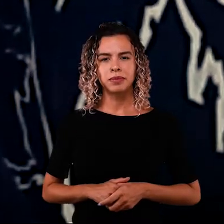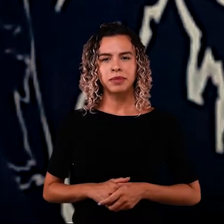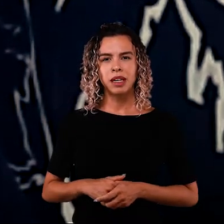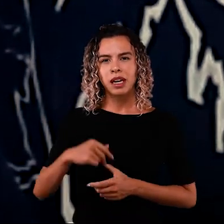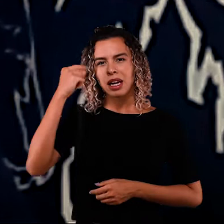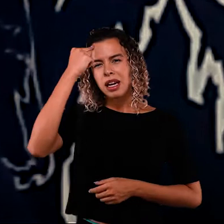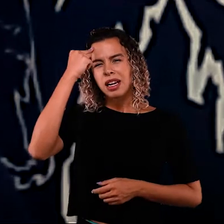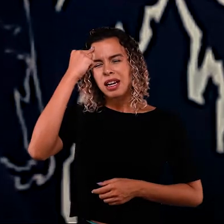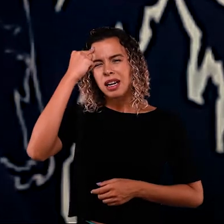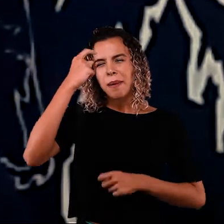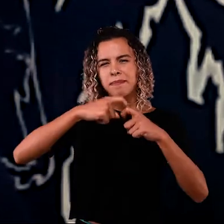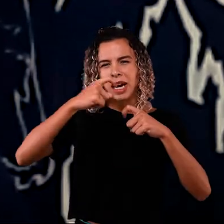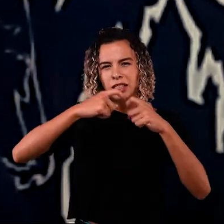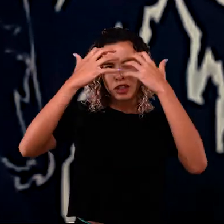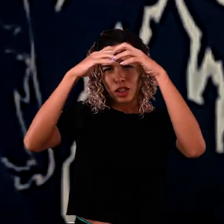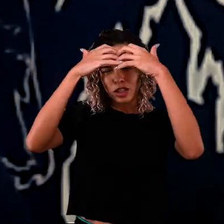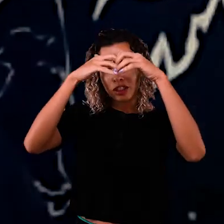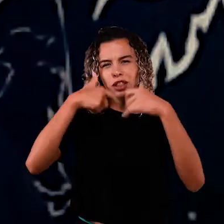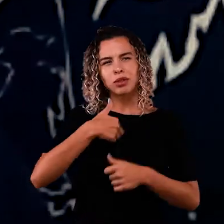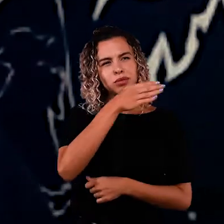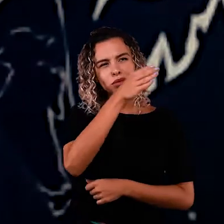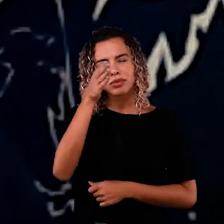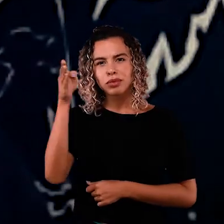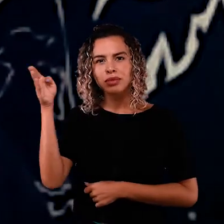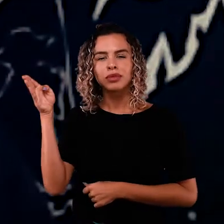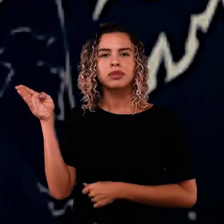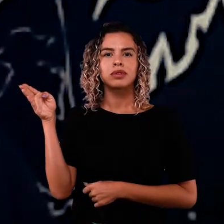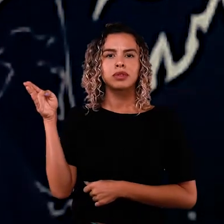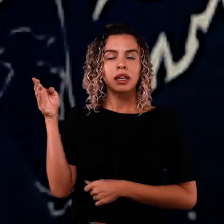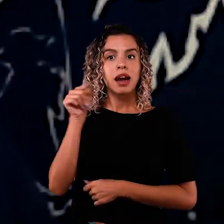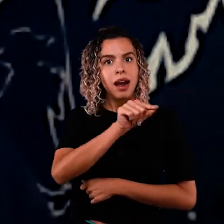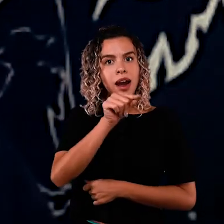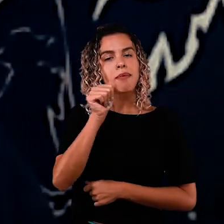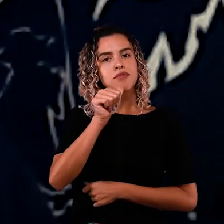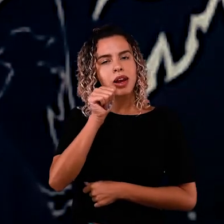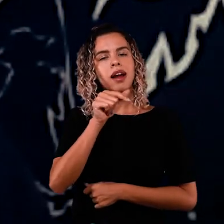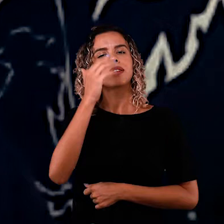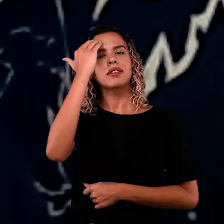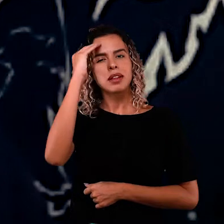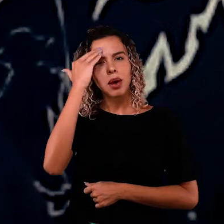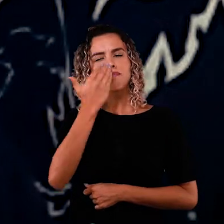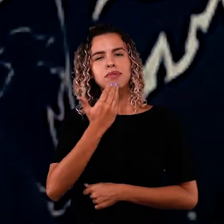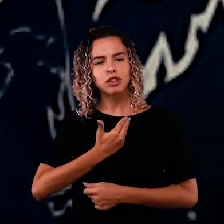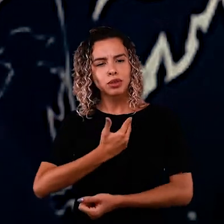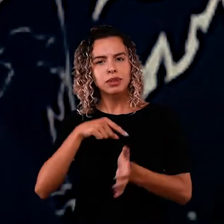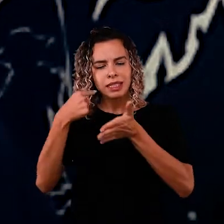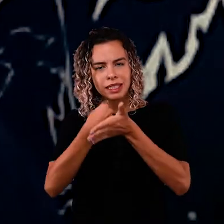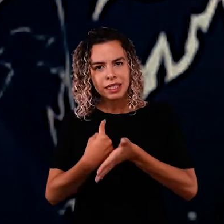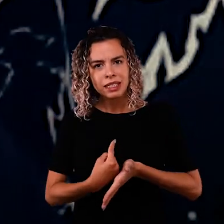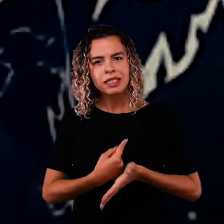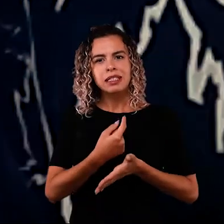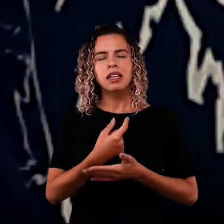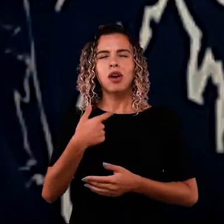100ª neurologista aqui da minha cidade, eu acho que eu passei por todos. E daí ela começou a entender, ela pediu vários e vários exames, eu fiquei até uma